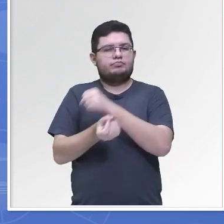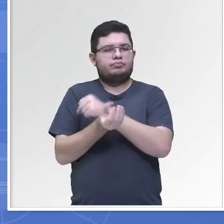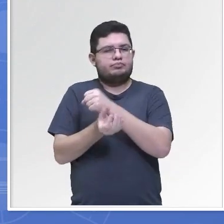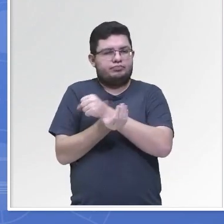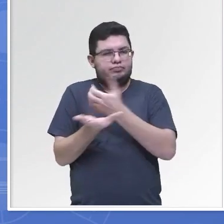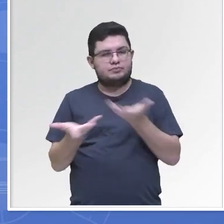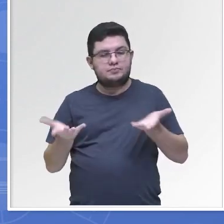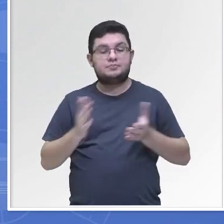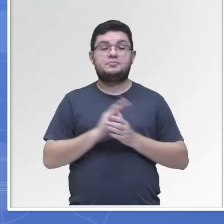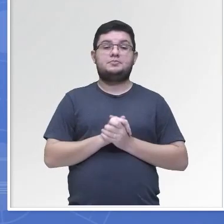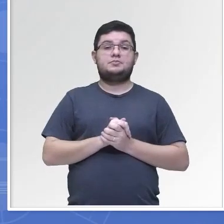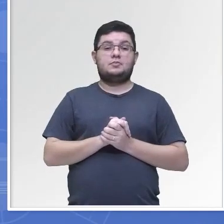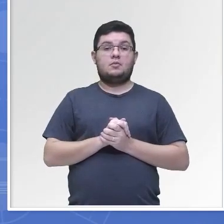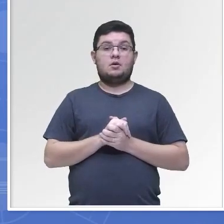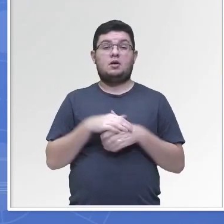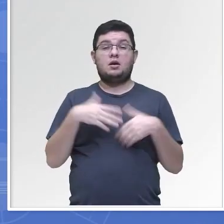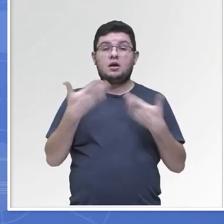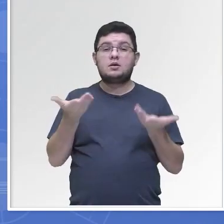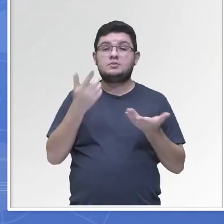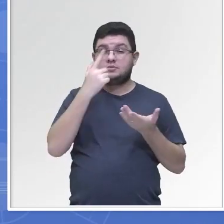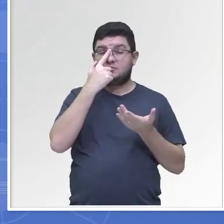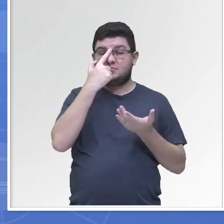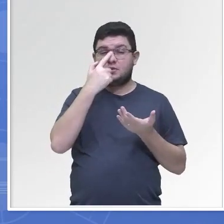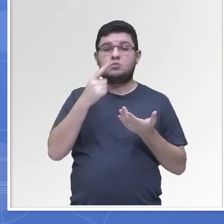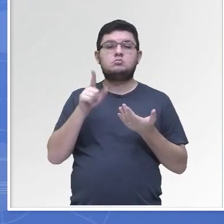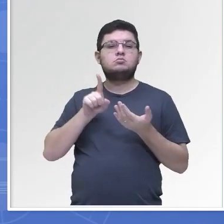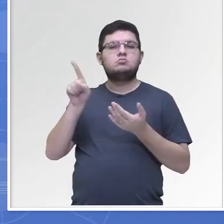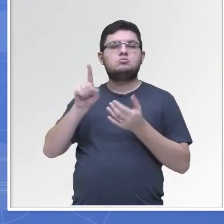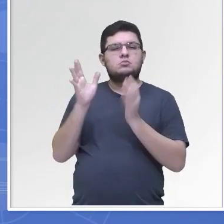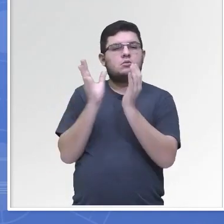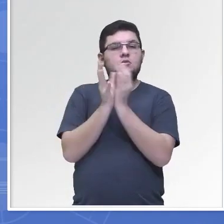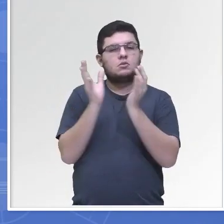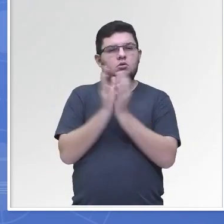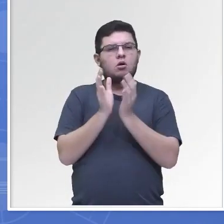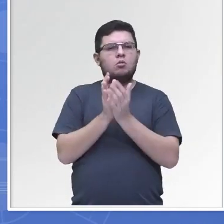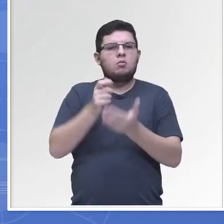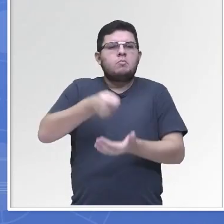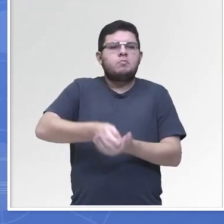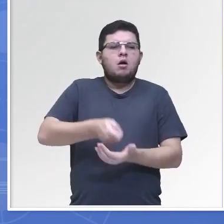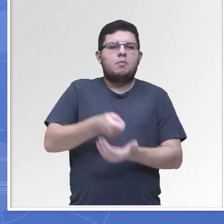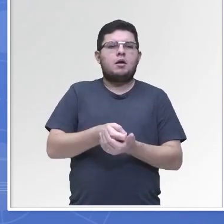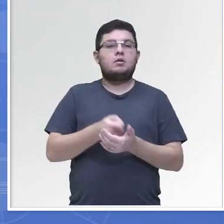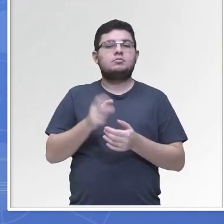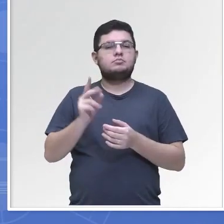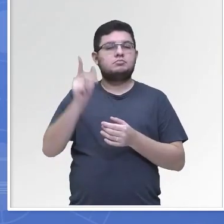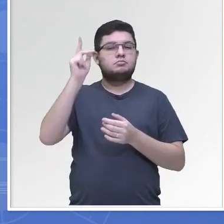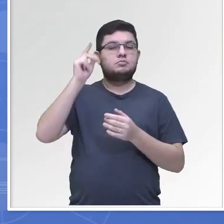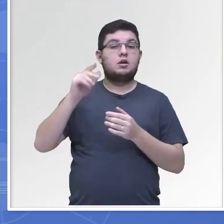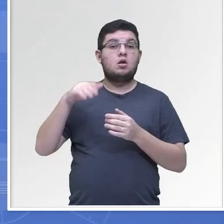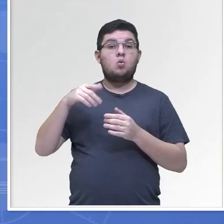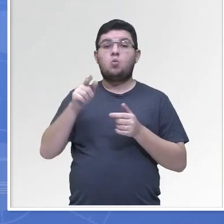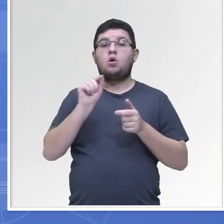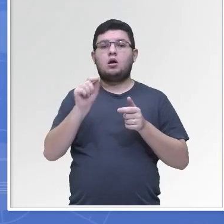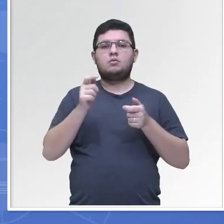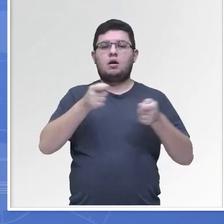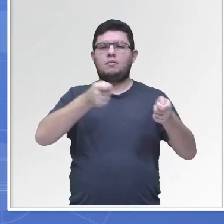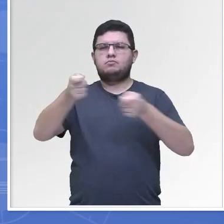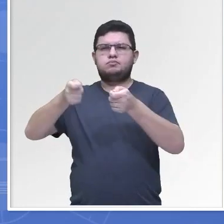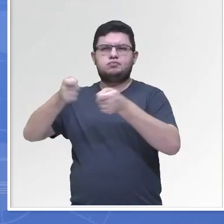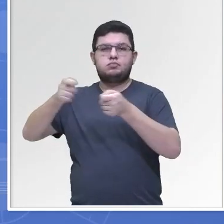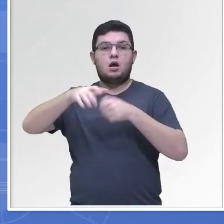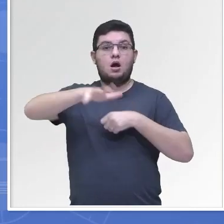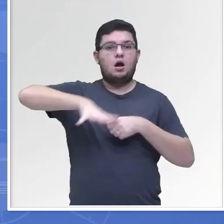Então, esse coronel, ele surgiu lá da Guarda Nacional, lá do período regencial. Eles vão dominando a região. Então, o